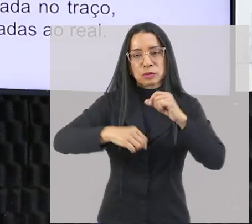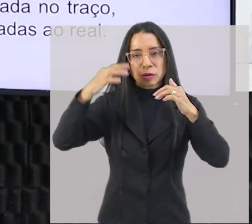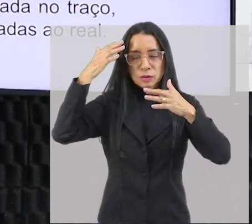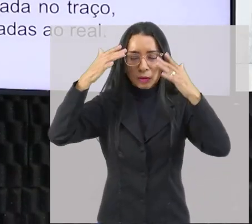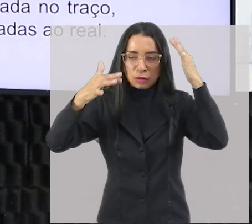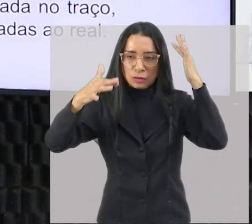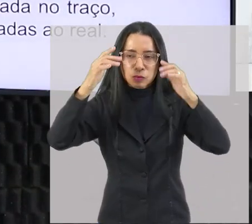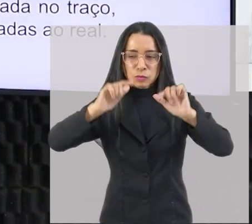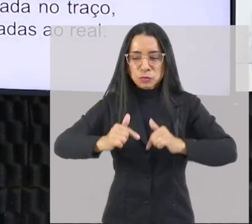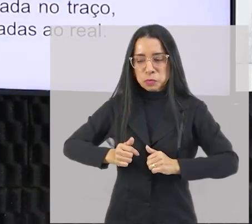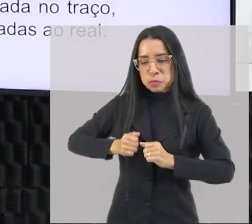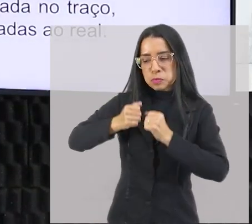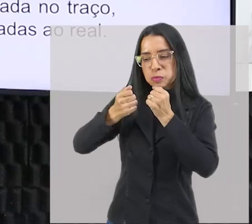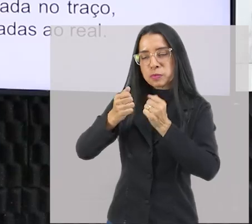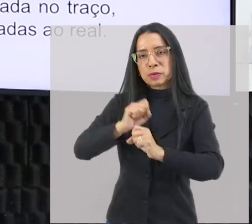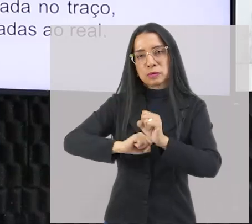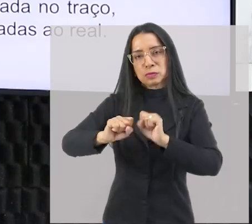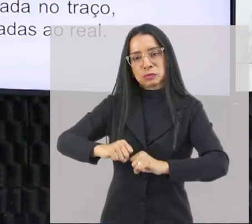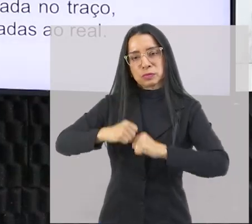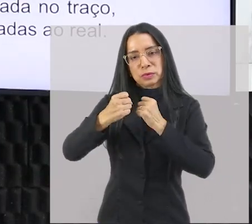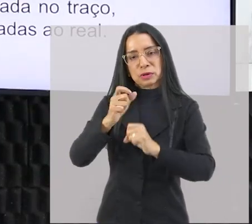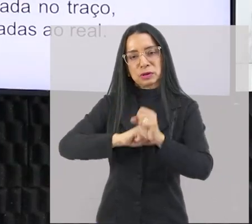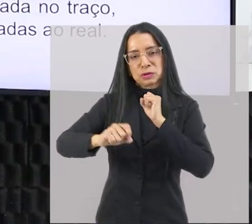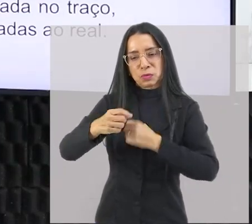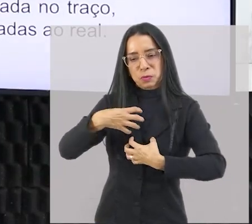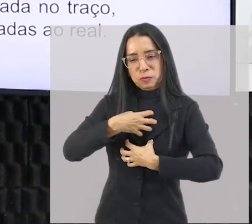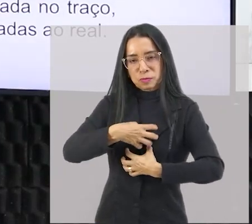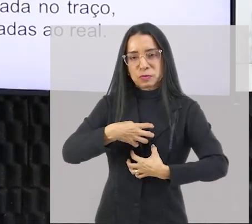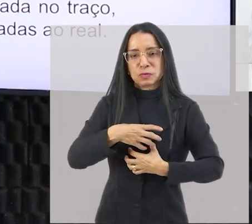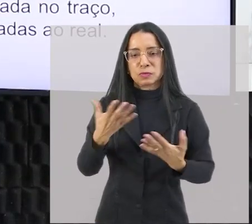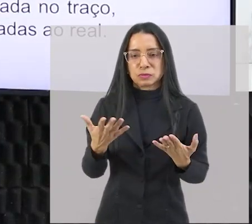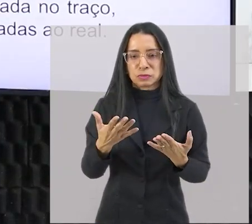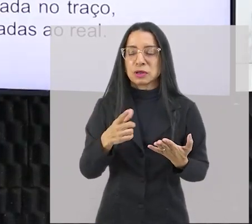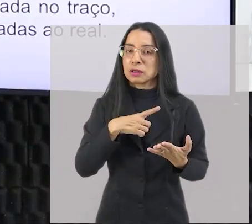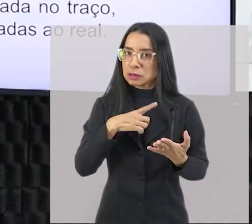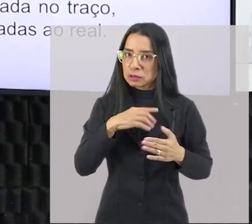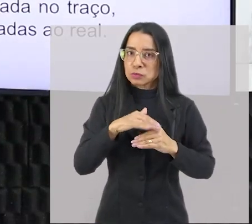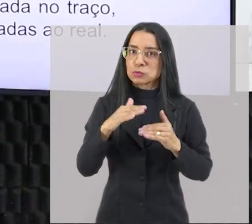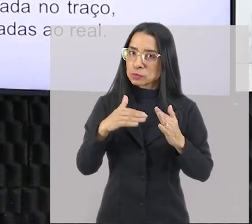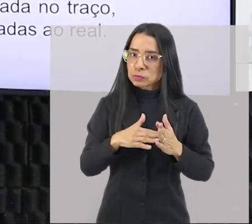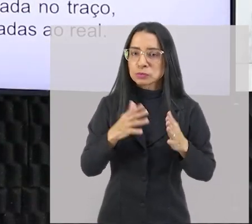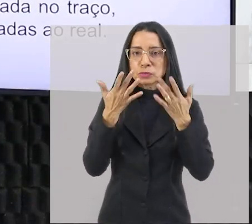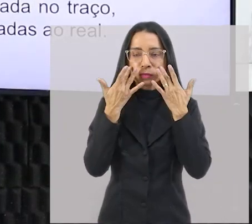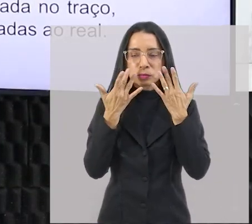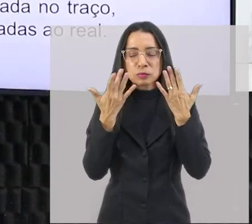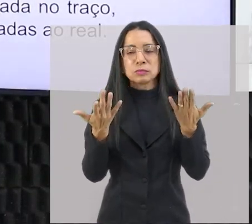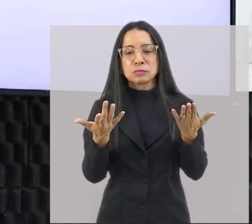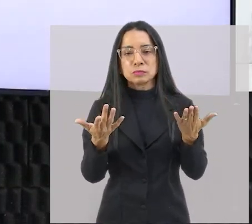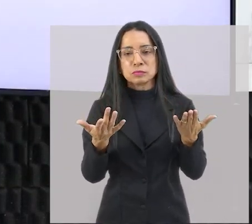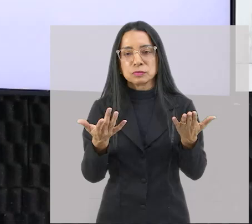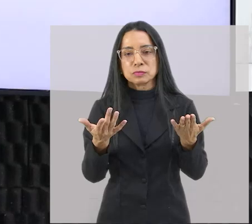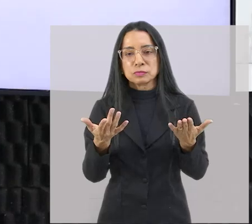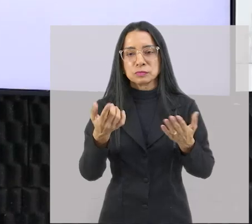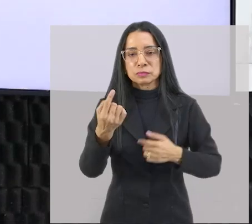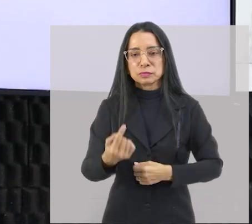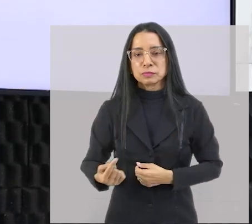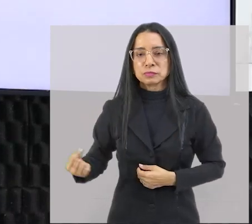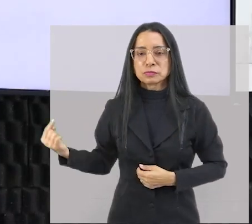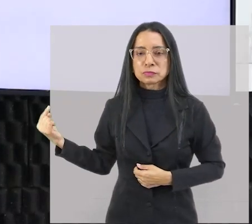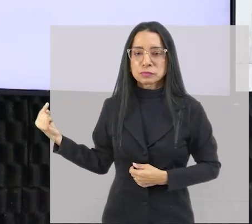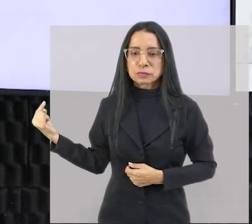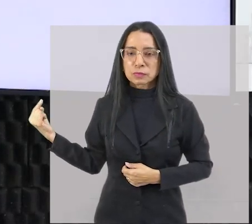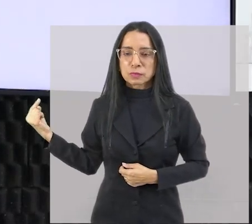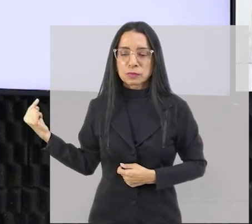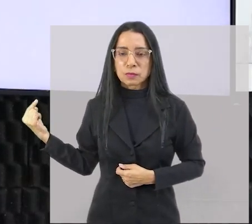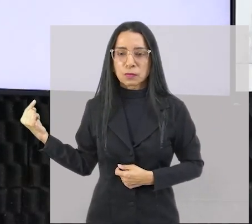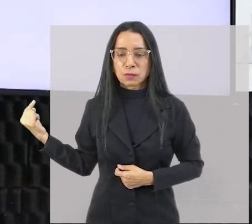das tuas aspirações, angústias. Tem tudo isso numa obra e muito mais. Então, vou voltar. Esse método